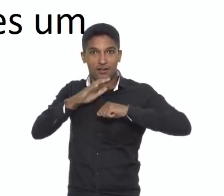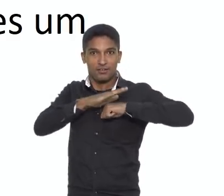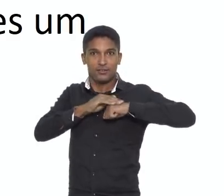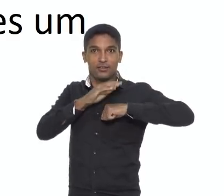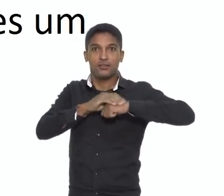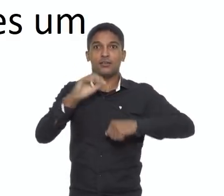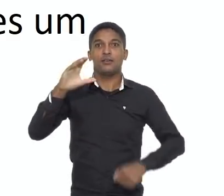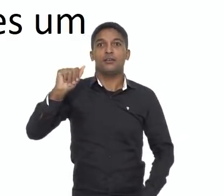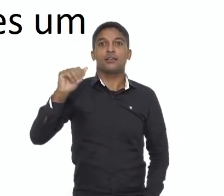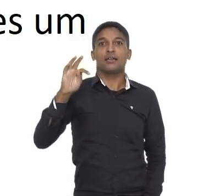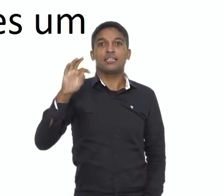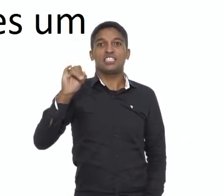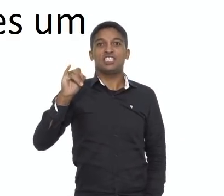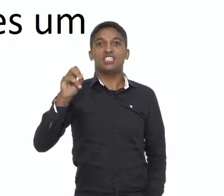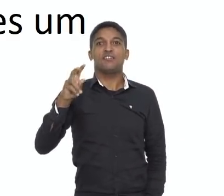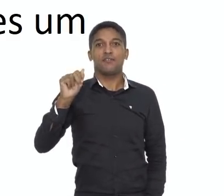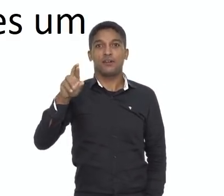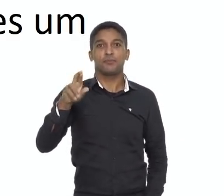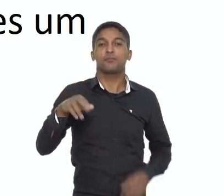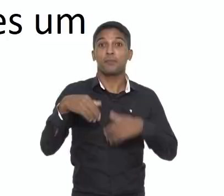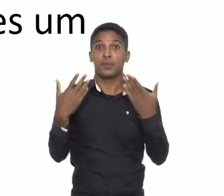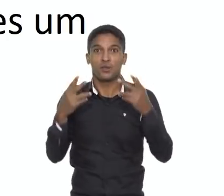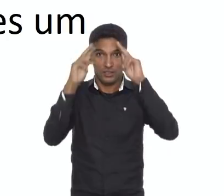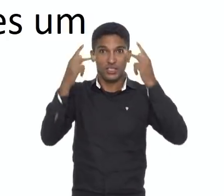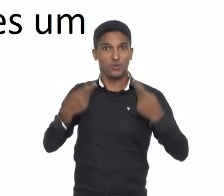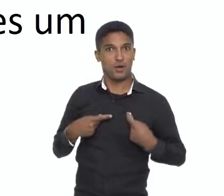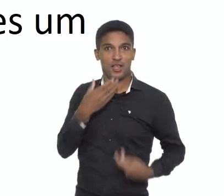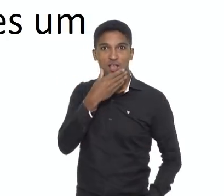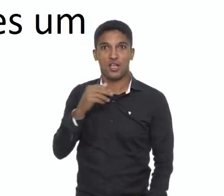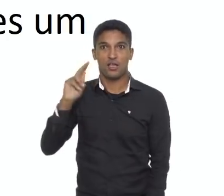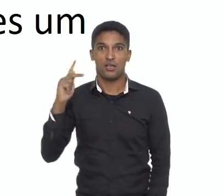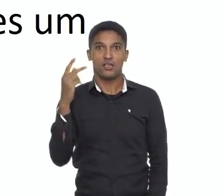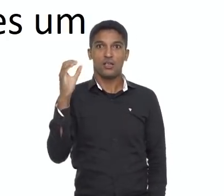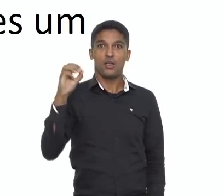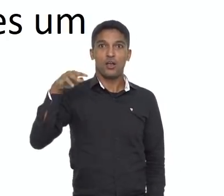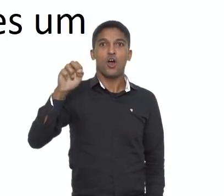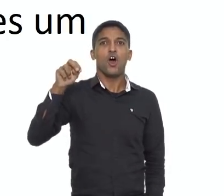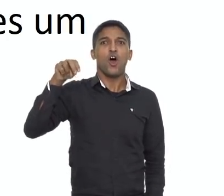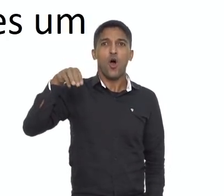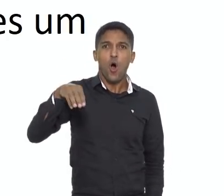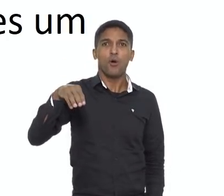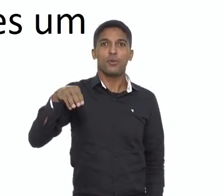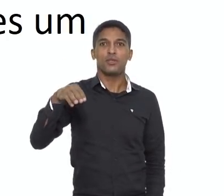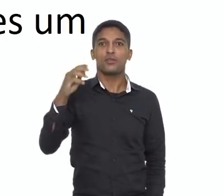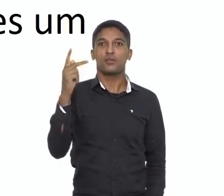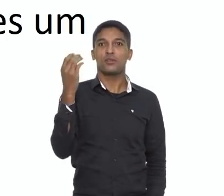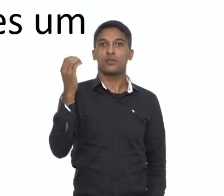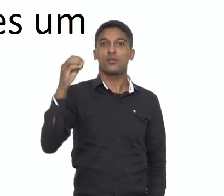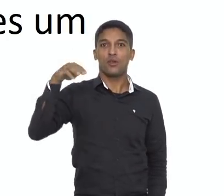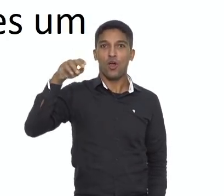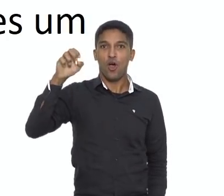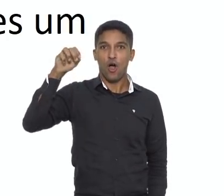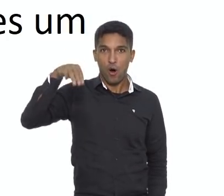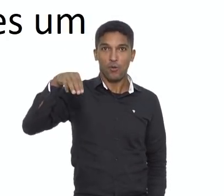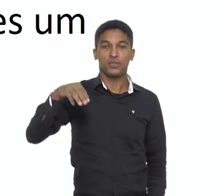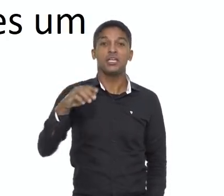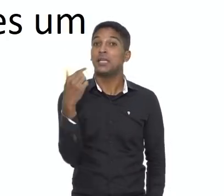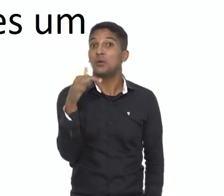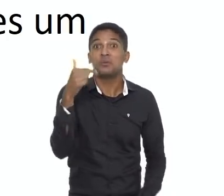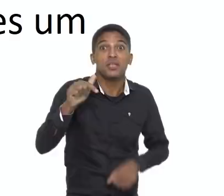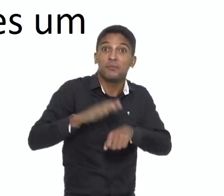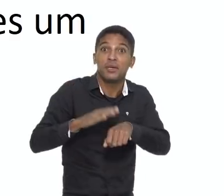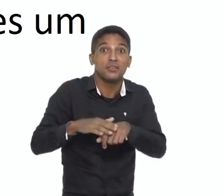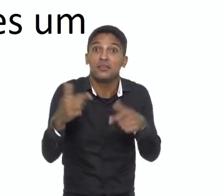tudo prontinho nas lojas. Mas como não existem lojas de amigos, os homens não têm